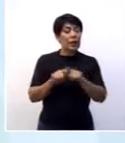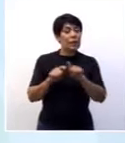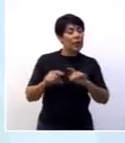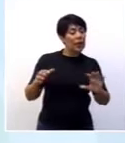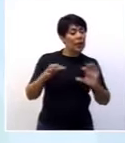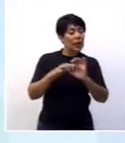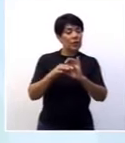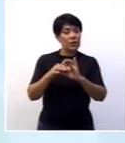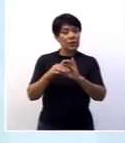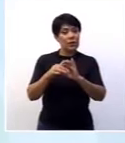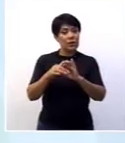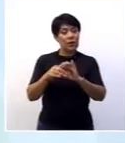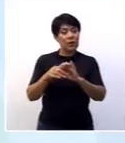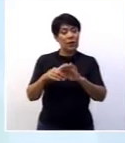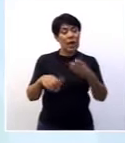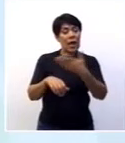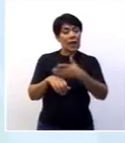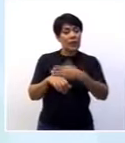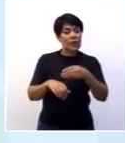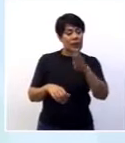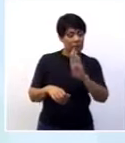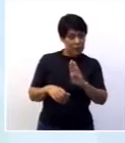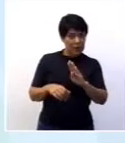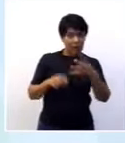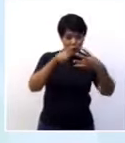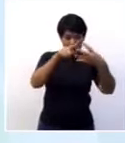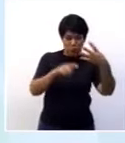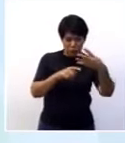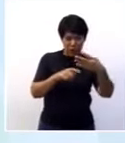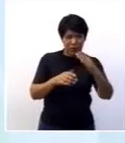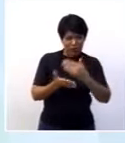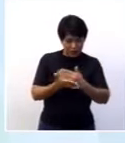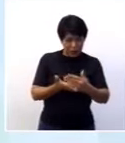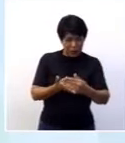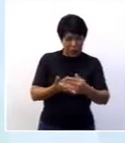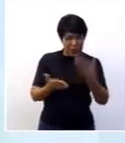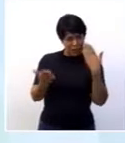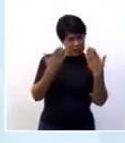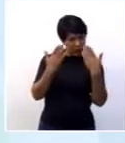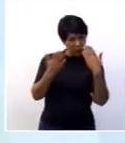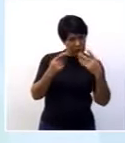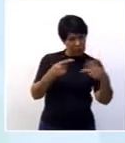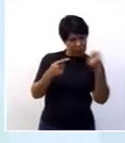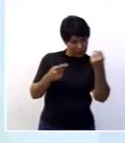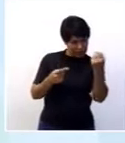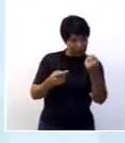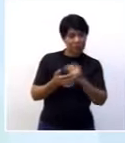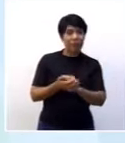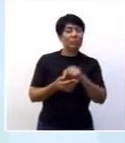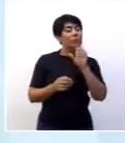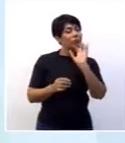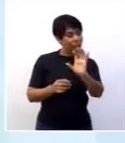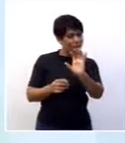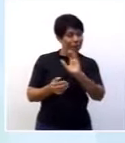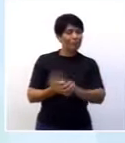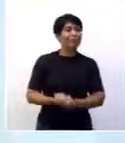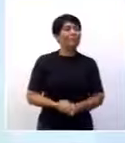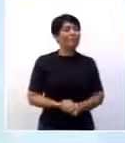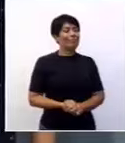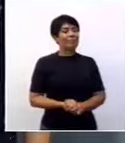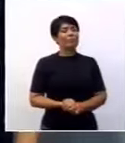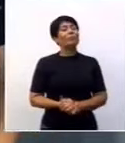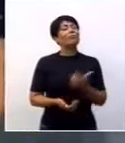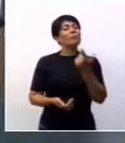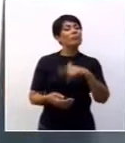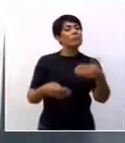da atividade B. Sabe aqueles 4 lá que eu comecei com a psicologia de um vencido? exatamente eles, tá? Pode